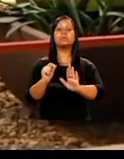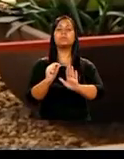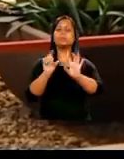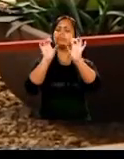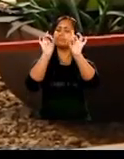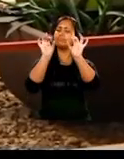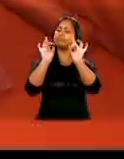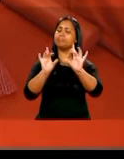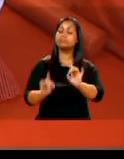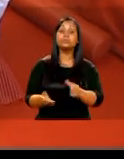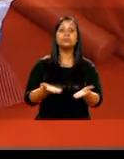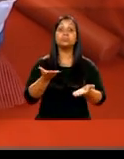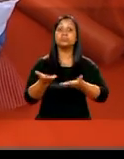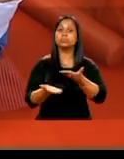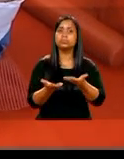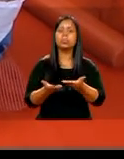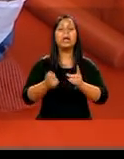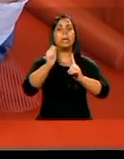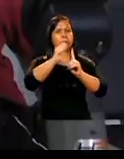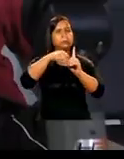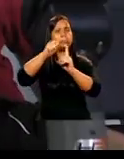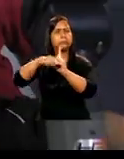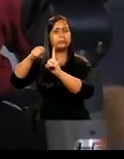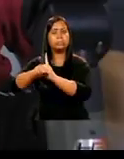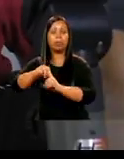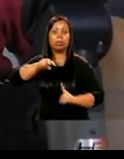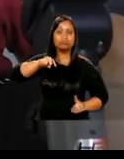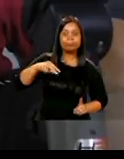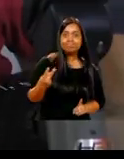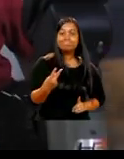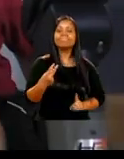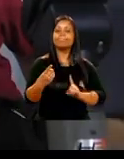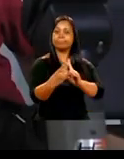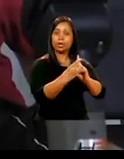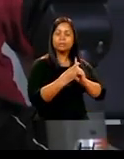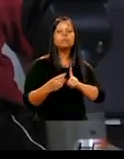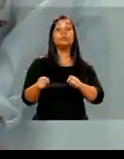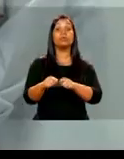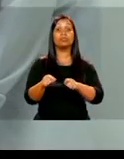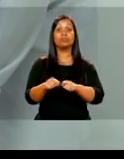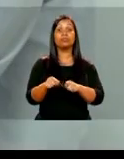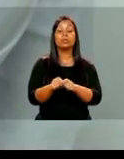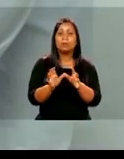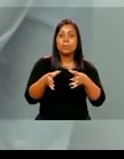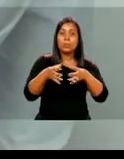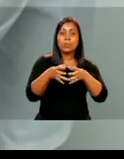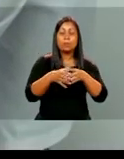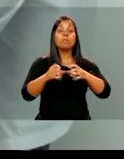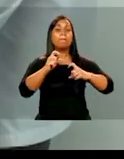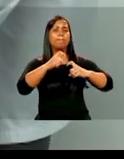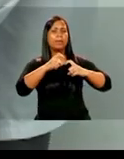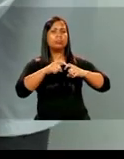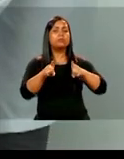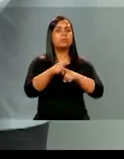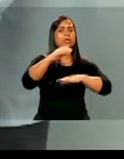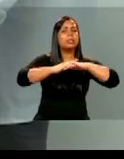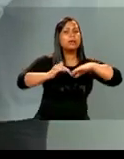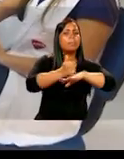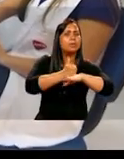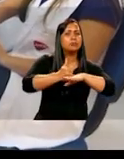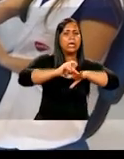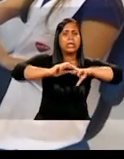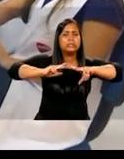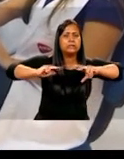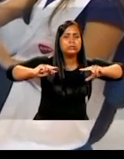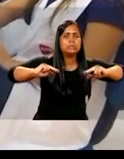pela excelência dos tratamentos. Todo mês, mais de 2.000 atendimentos são realizados por uma equipe de médicos e